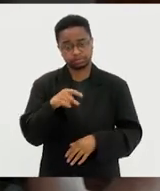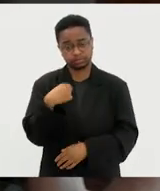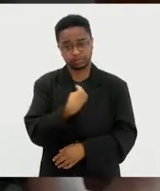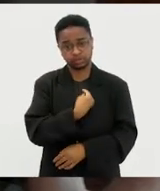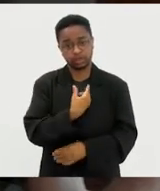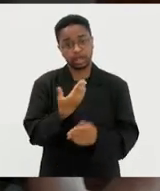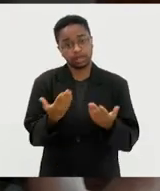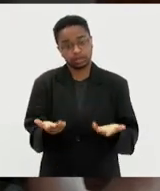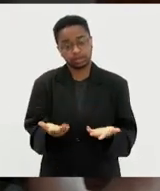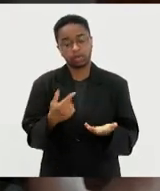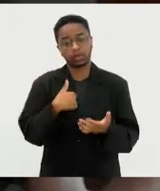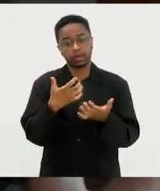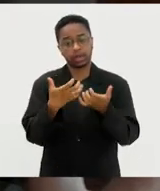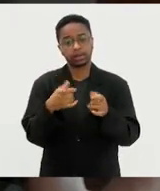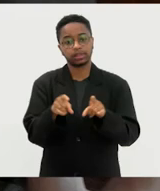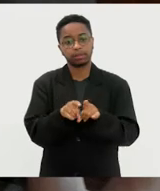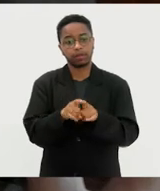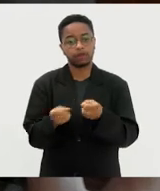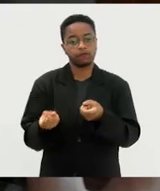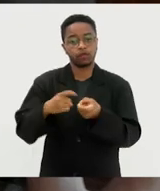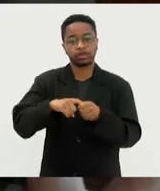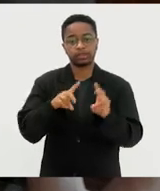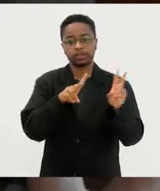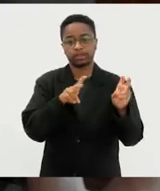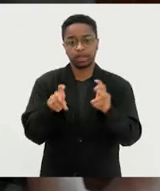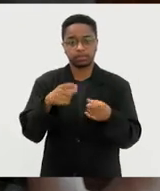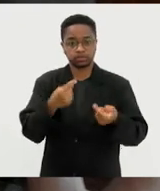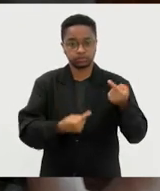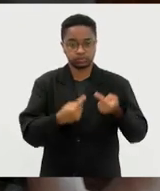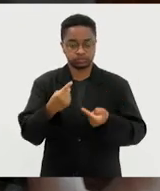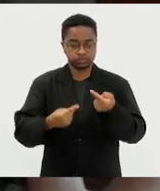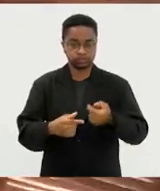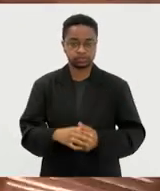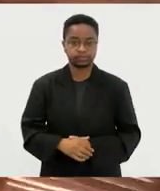também voltar a insistir sobre esse tema.